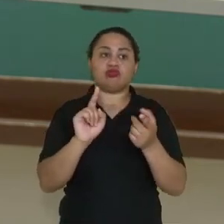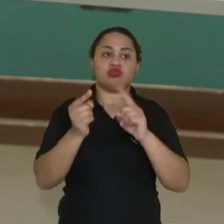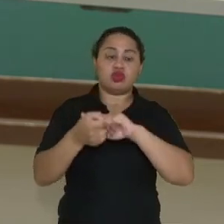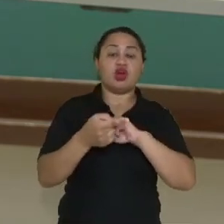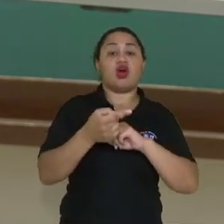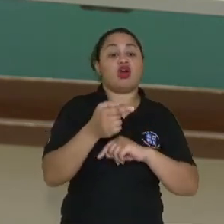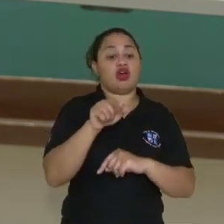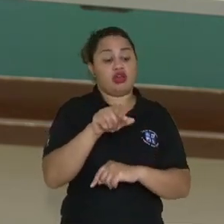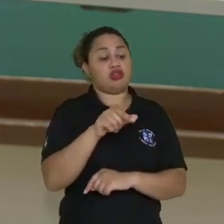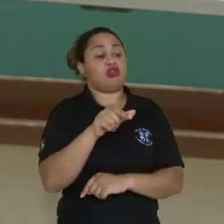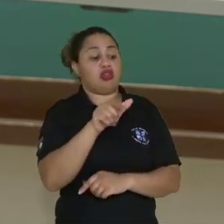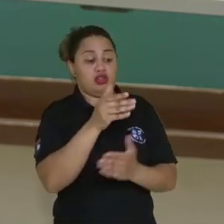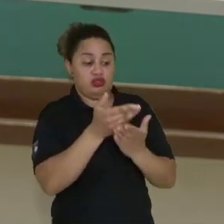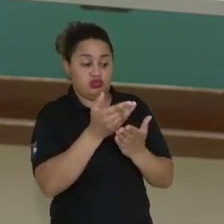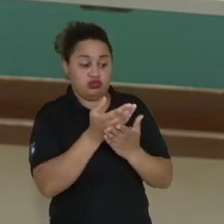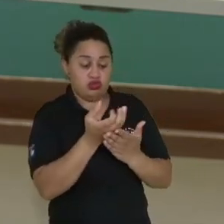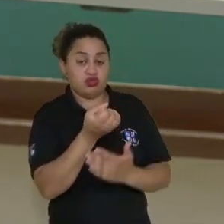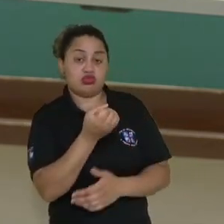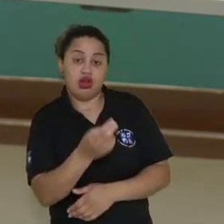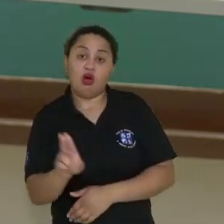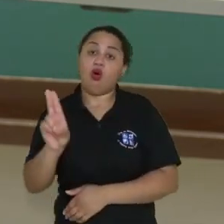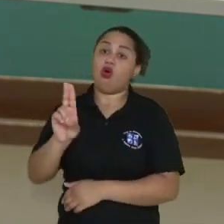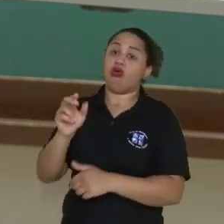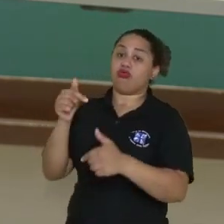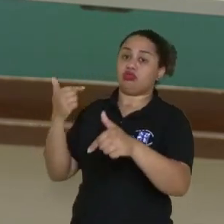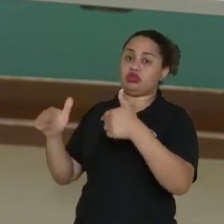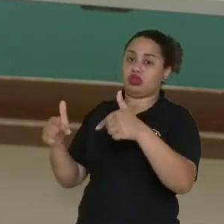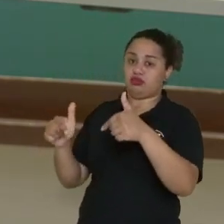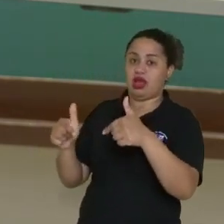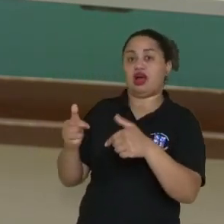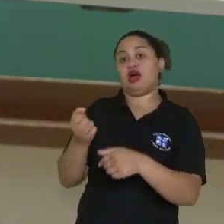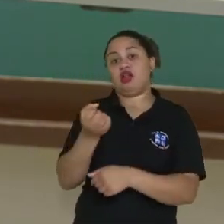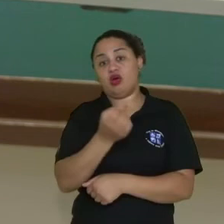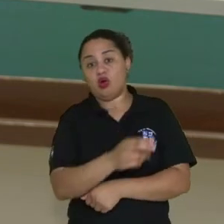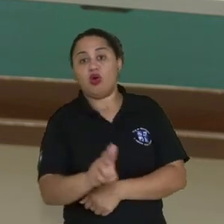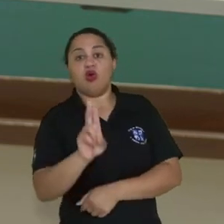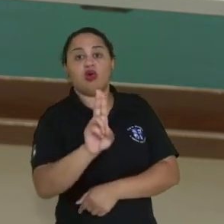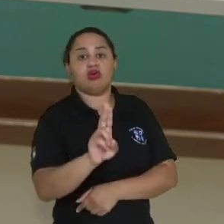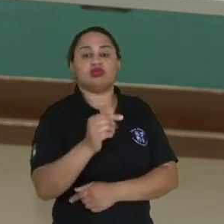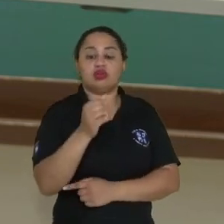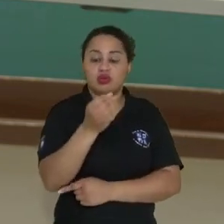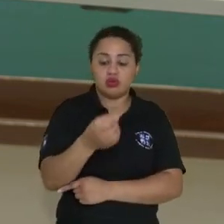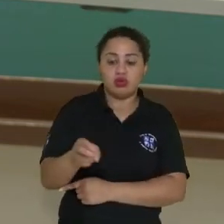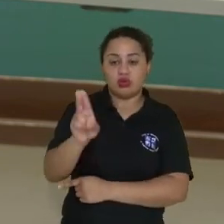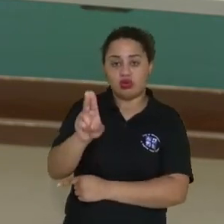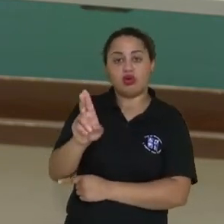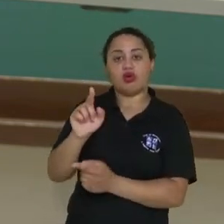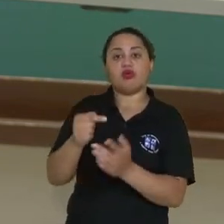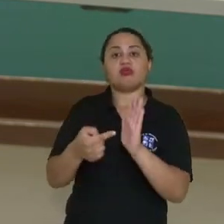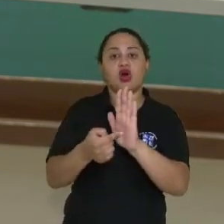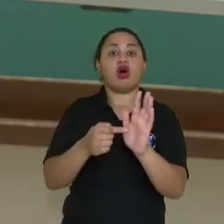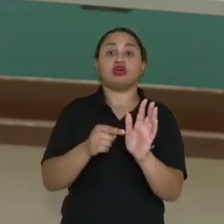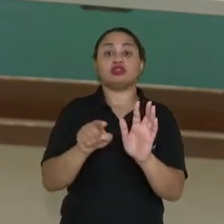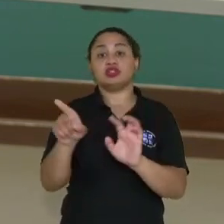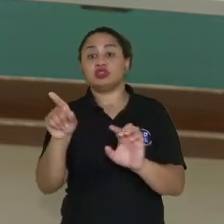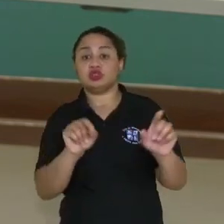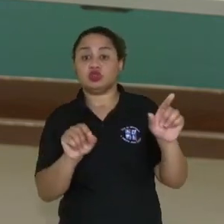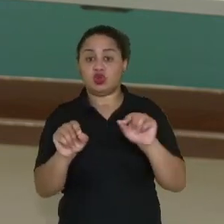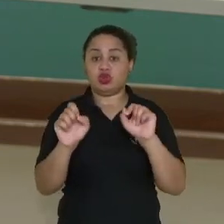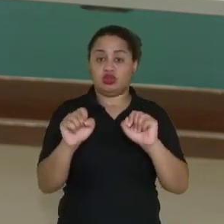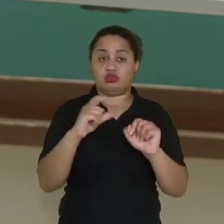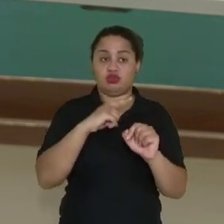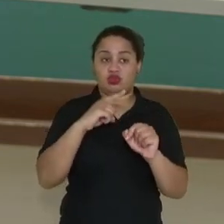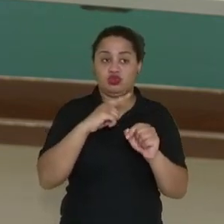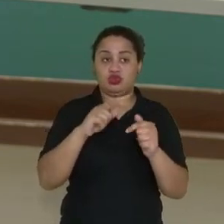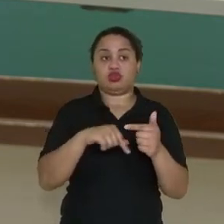estuda ou trabalha, ou faz os dois, né? Então, esse ou é uma das conjunções que indicam alternativas.